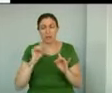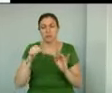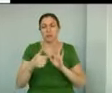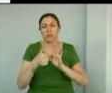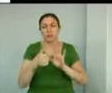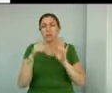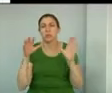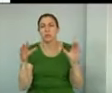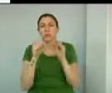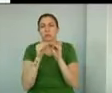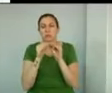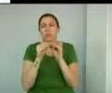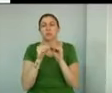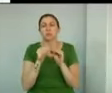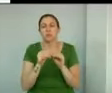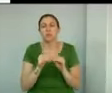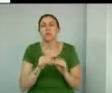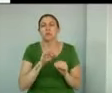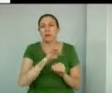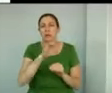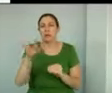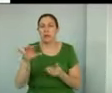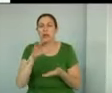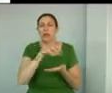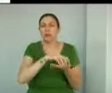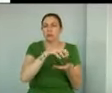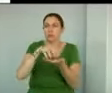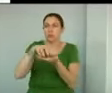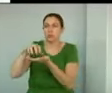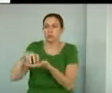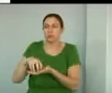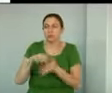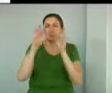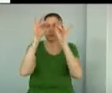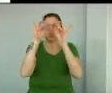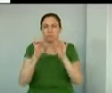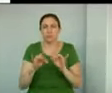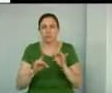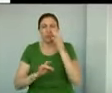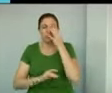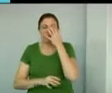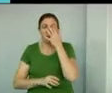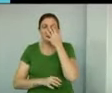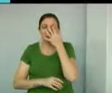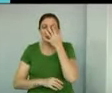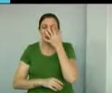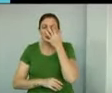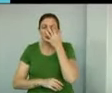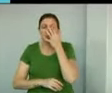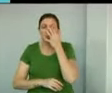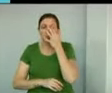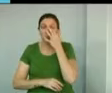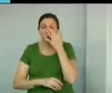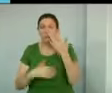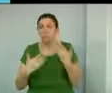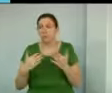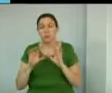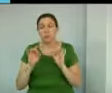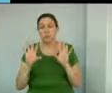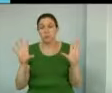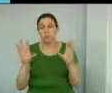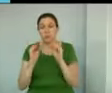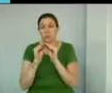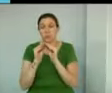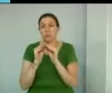lá tem tudo detalhado por órgão, as ações, tem um detalhamento grande, então, para quem tiver interesse em estudar. Então, esse era um, então, esta é